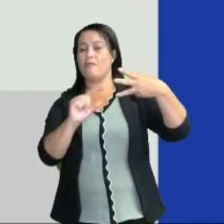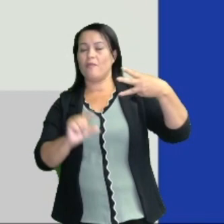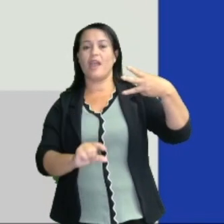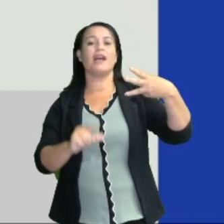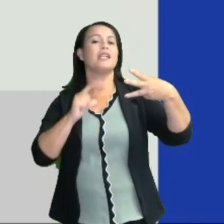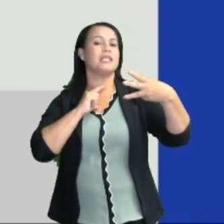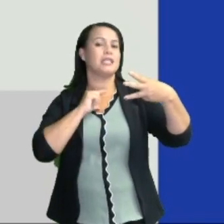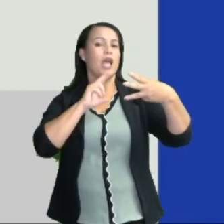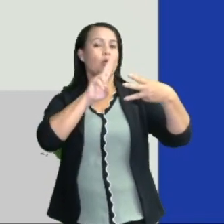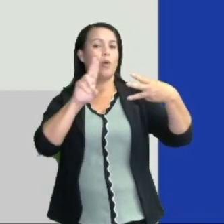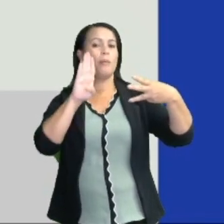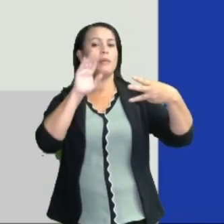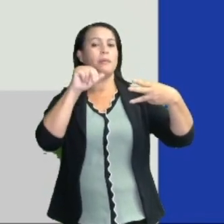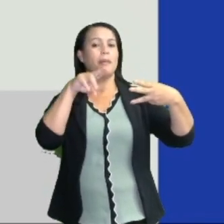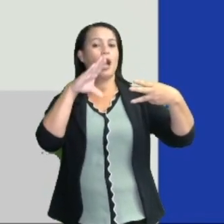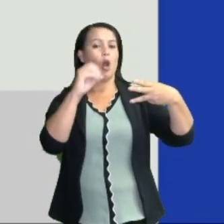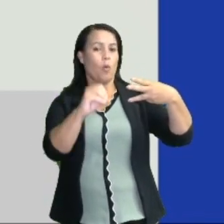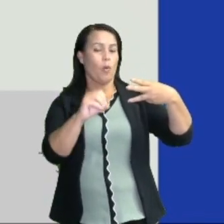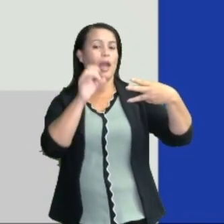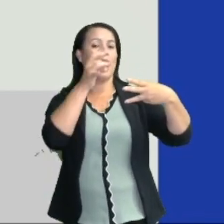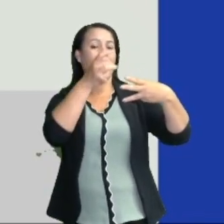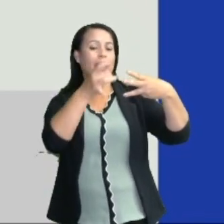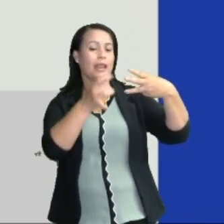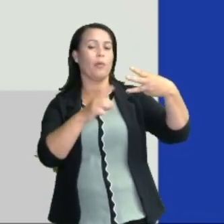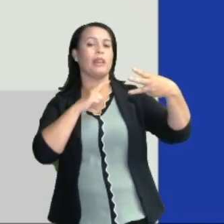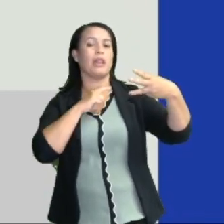três frases a gente tem a palavra banco e cada uma